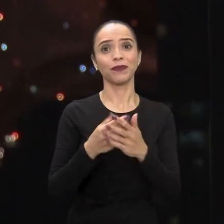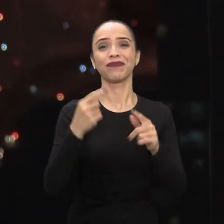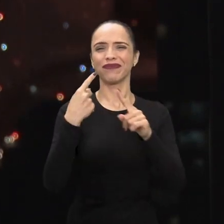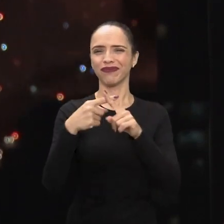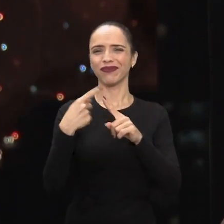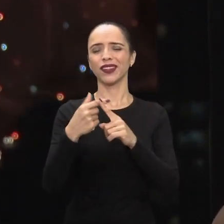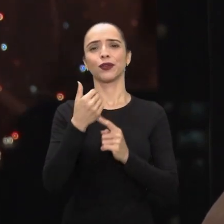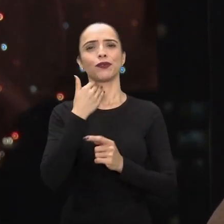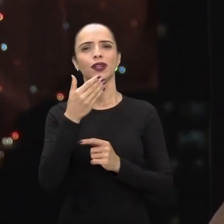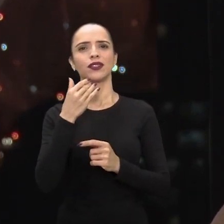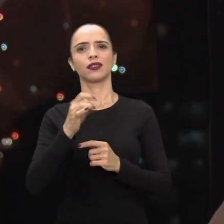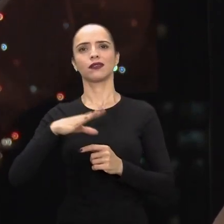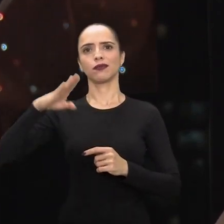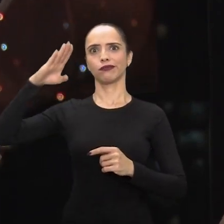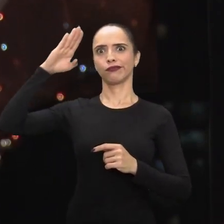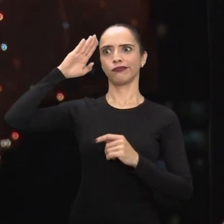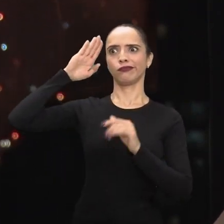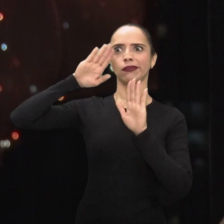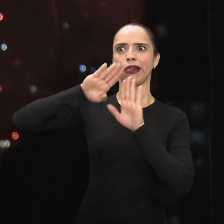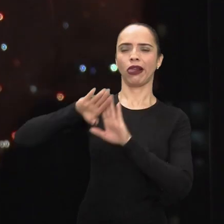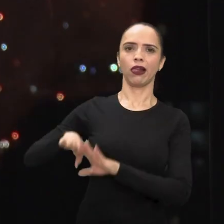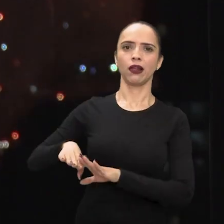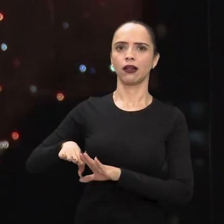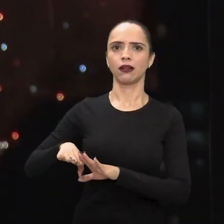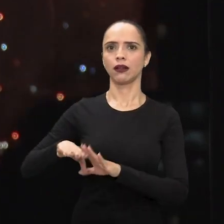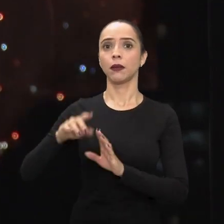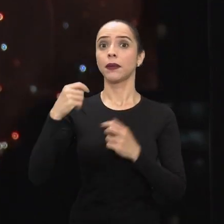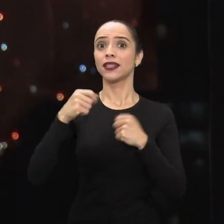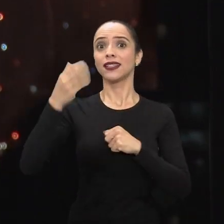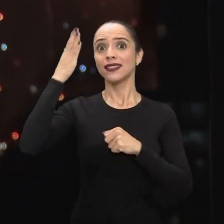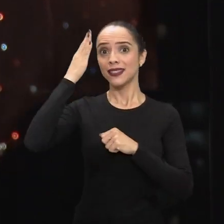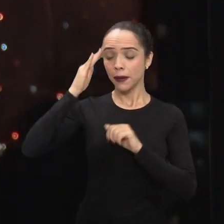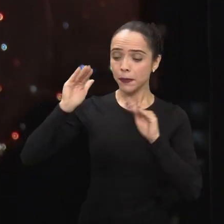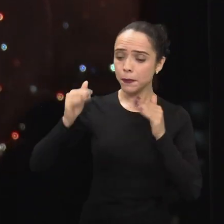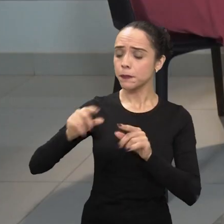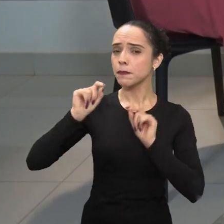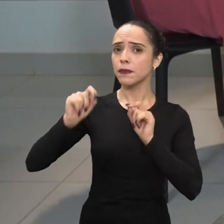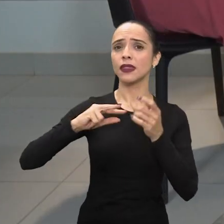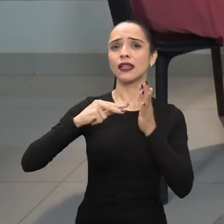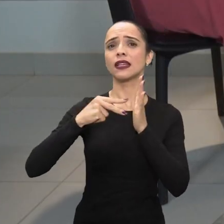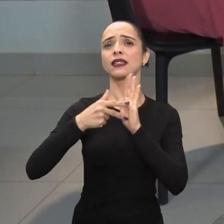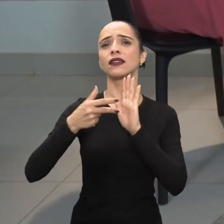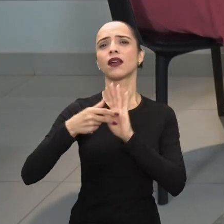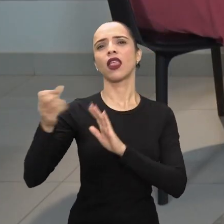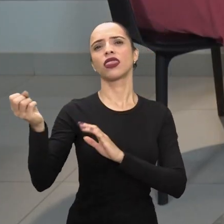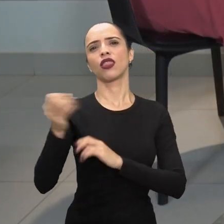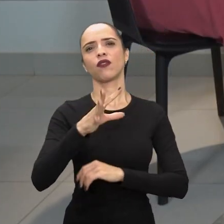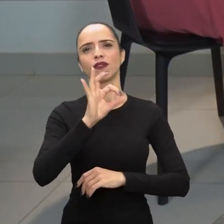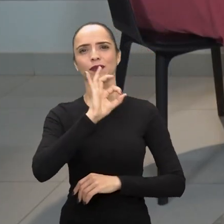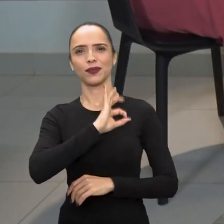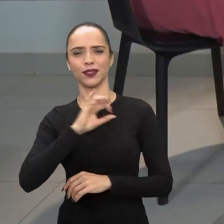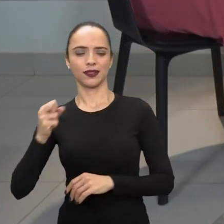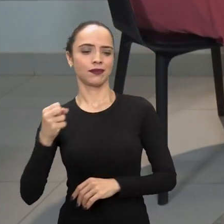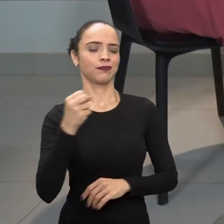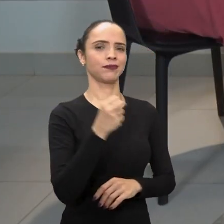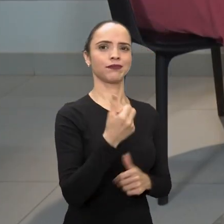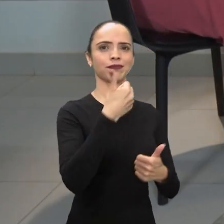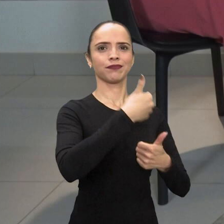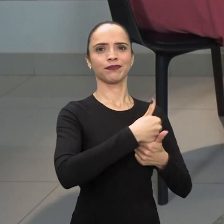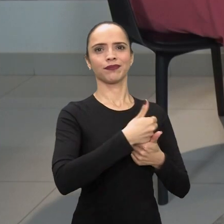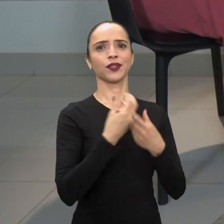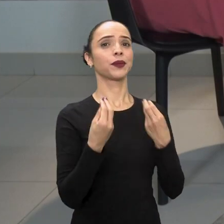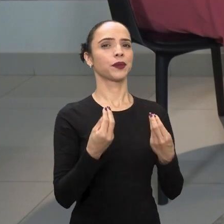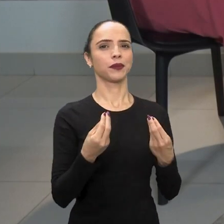militarizar você tem que ter uma concepção do que seria essa nova polícia né agora quanto